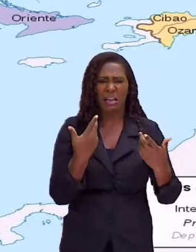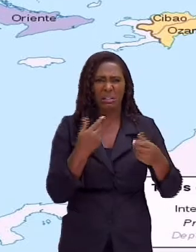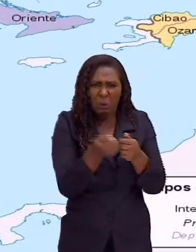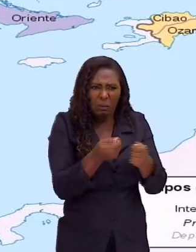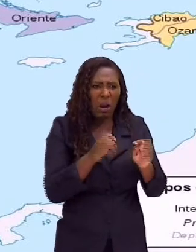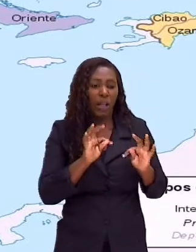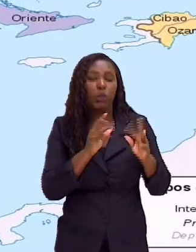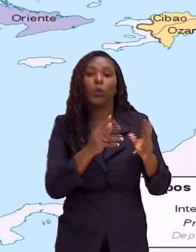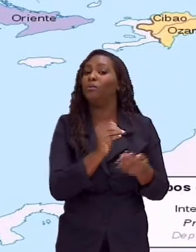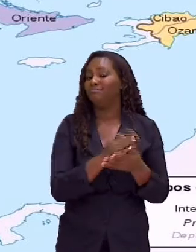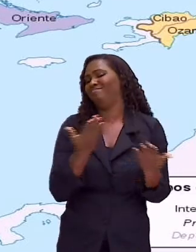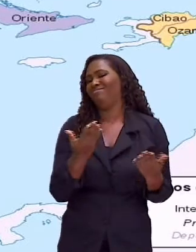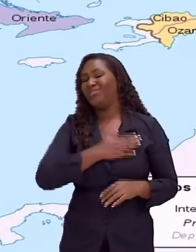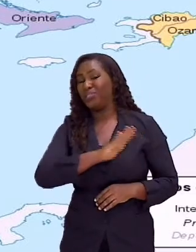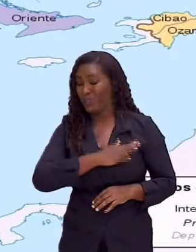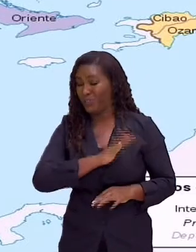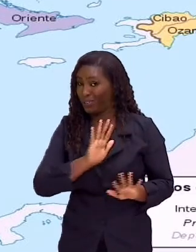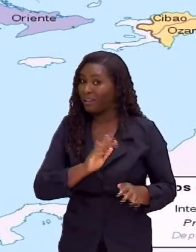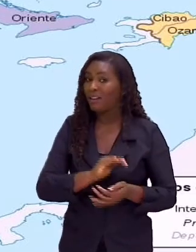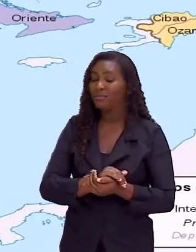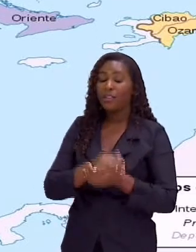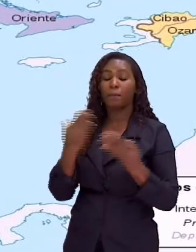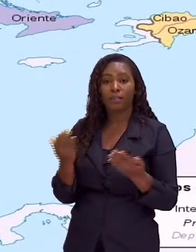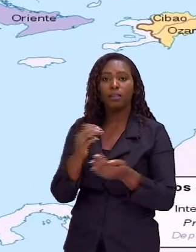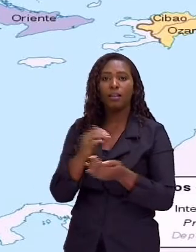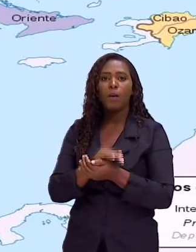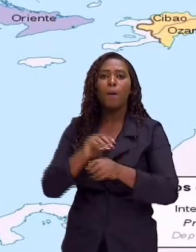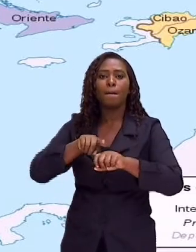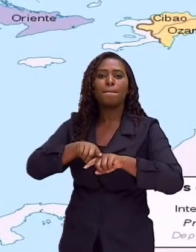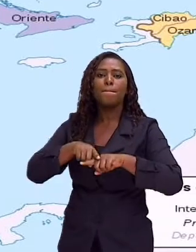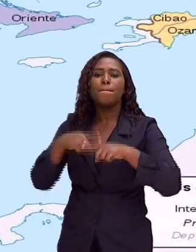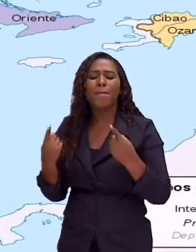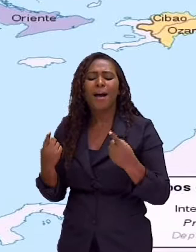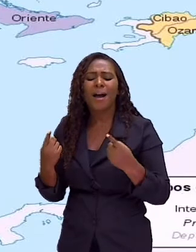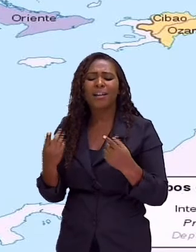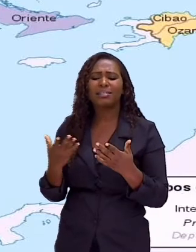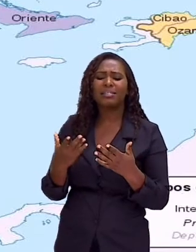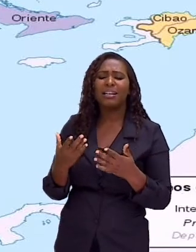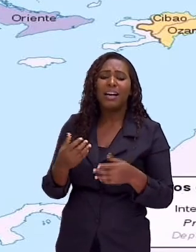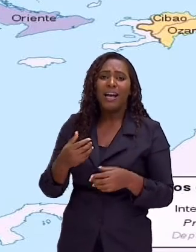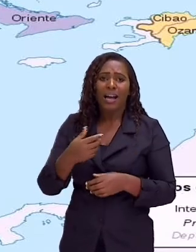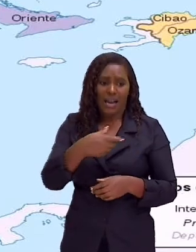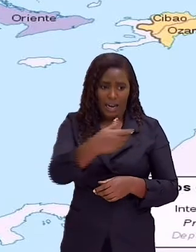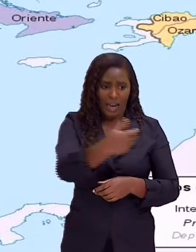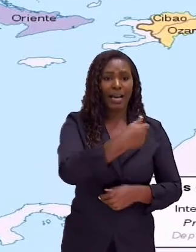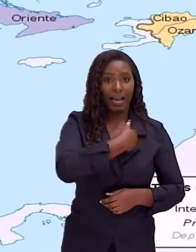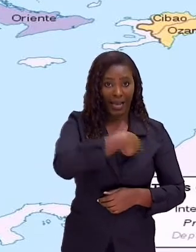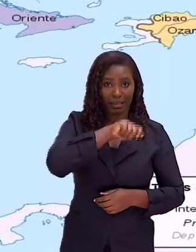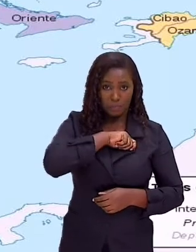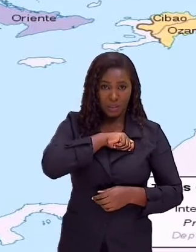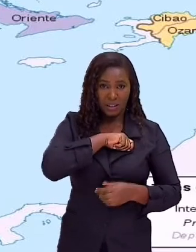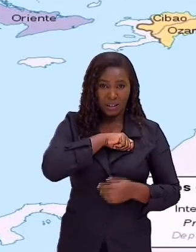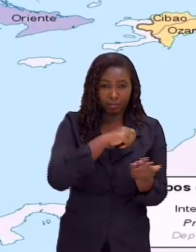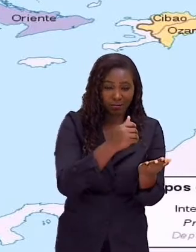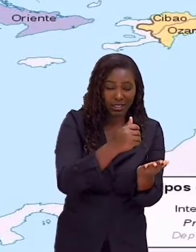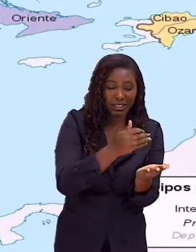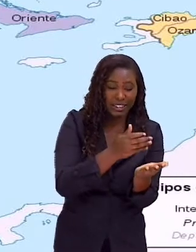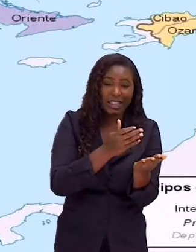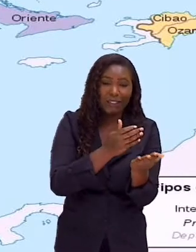colônias espanholas da América, a sociedade da Nova Espanha estava dividida em espanhóis de